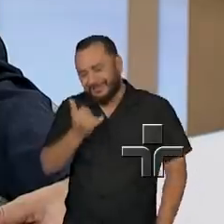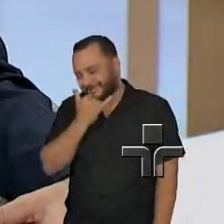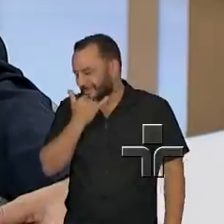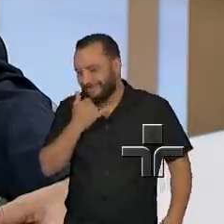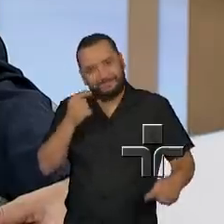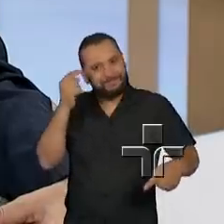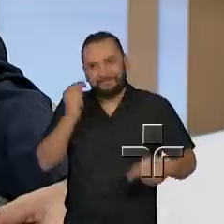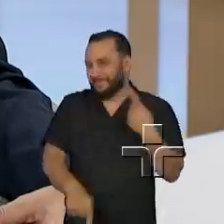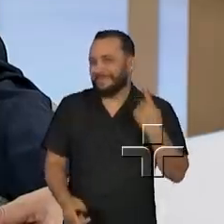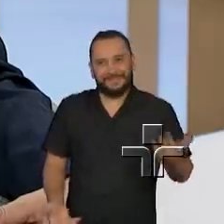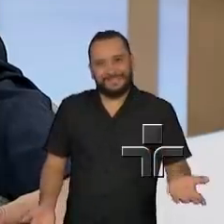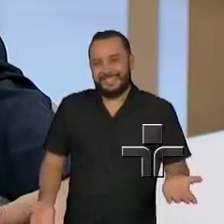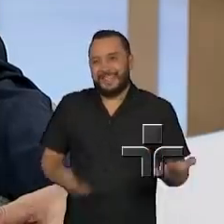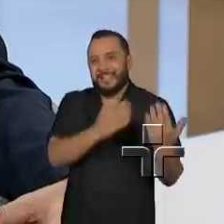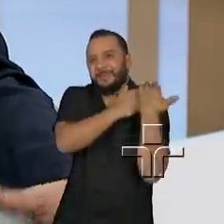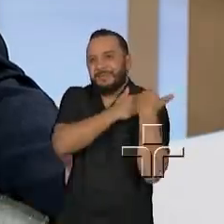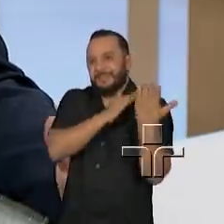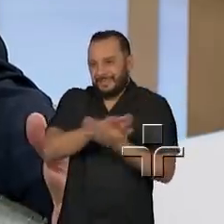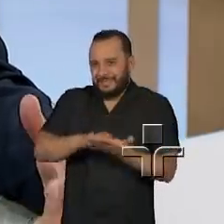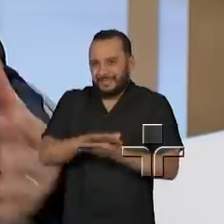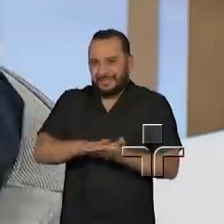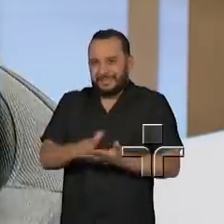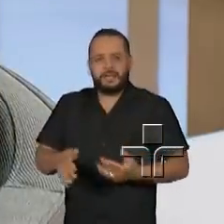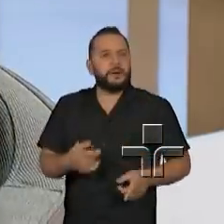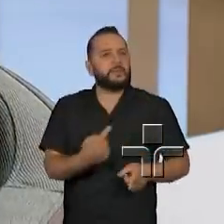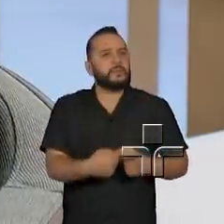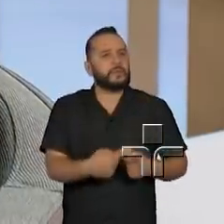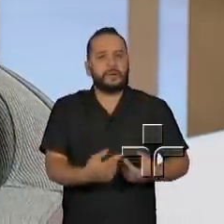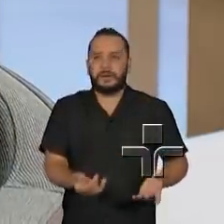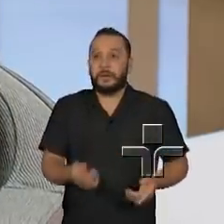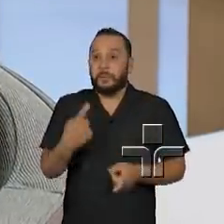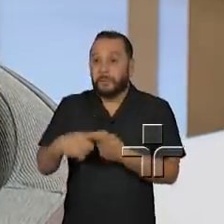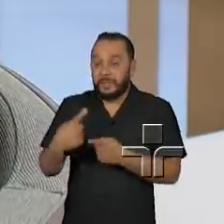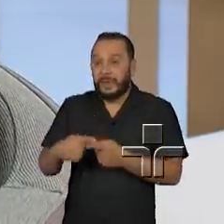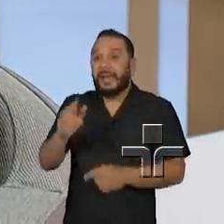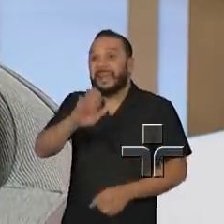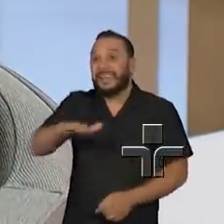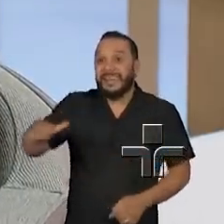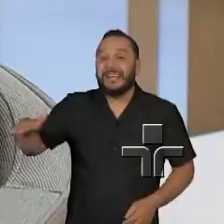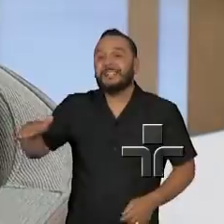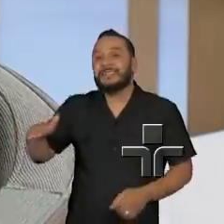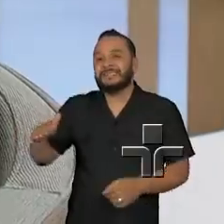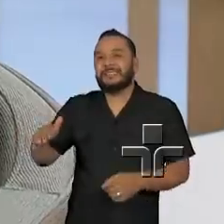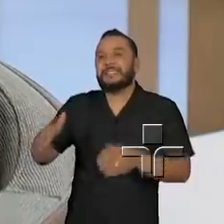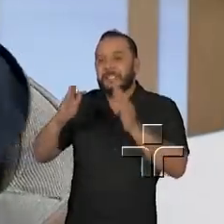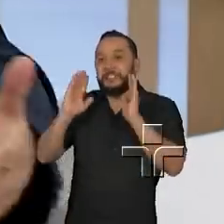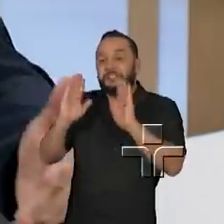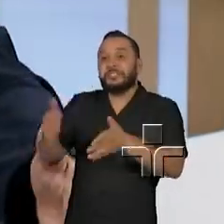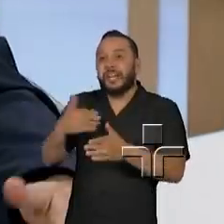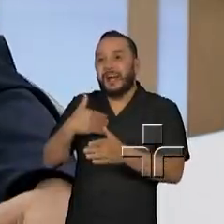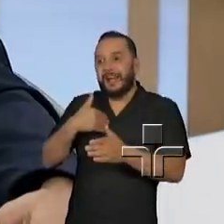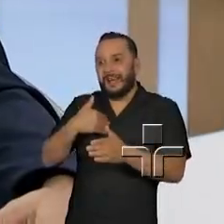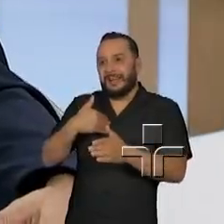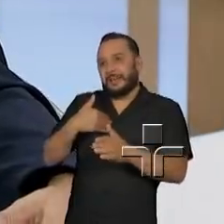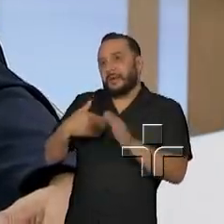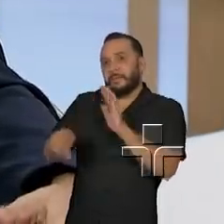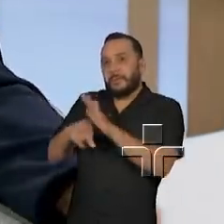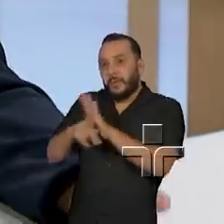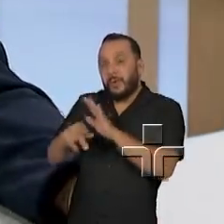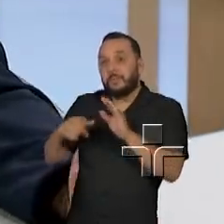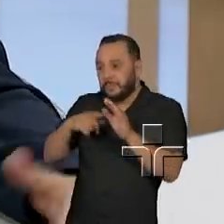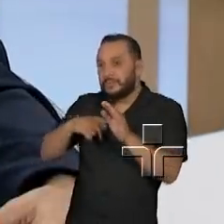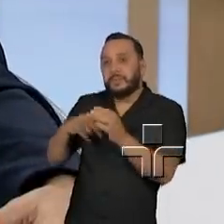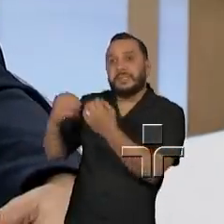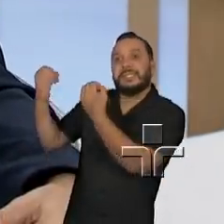irresponsabilidade. Por quê? Porque a criança vai receber educação de quem? Dos seus pais que também não sabem nada? Como é